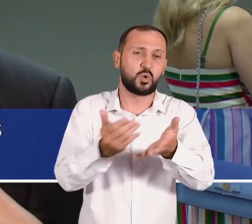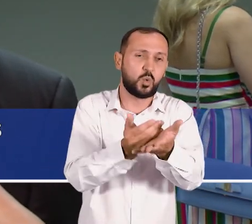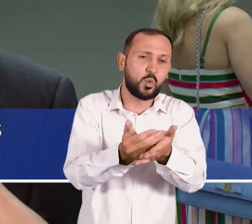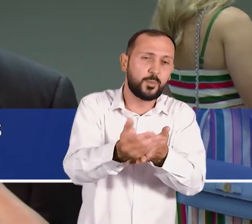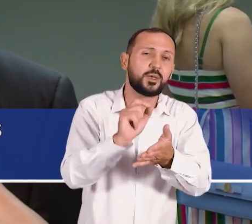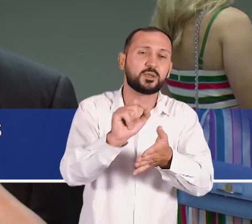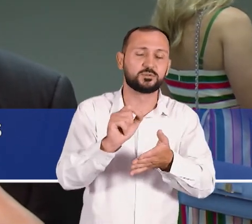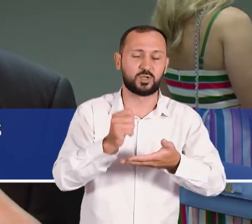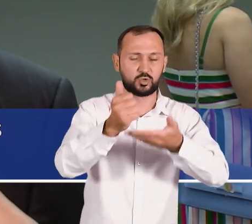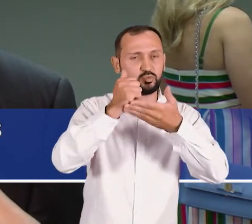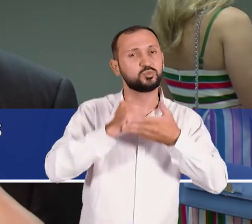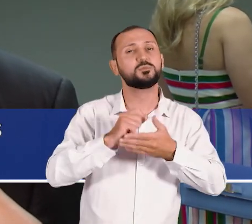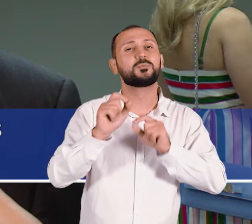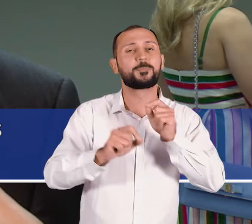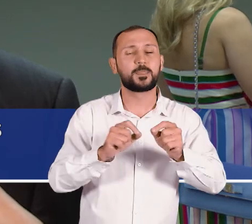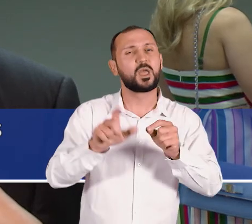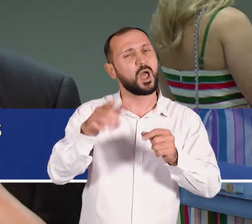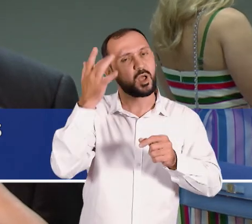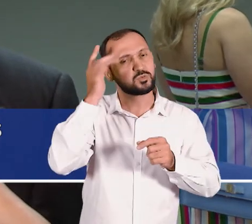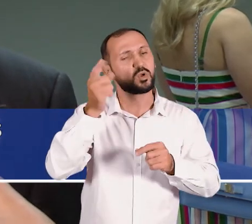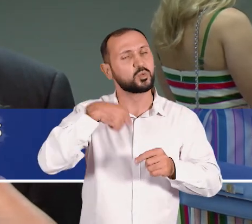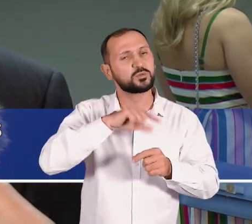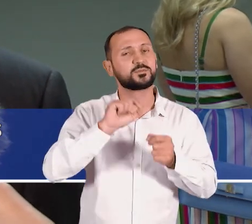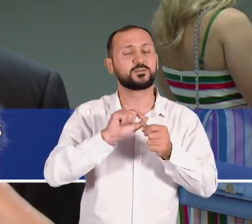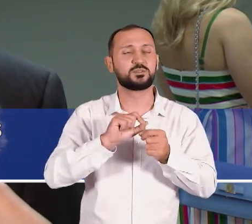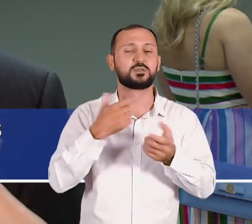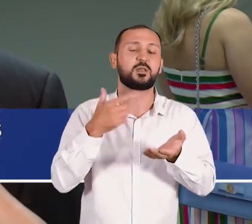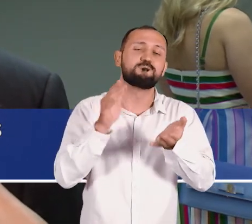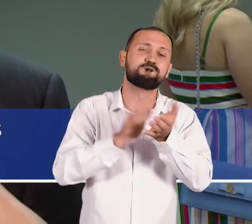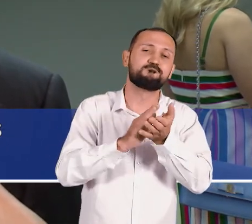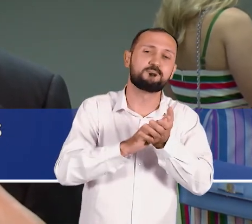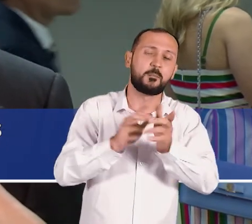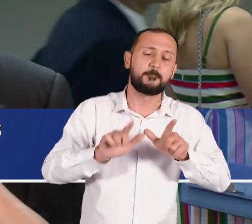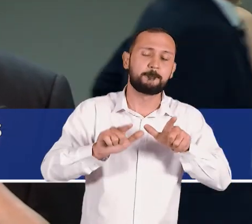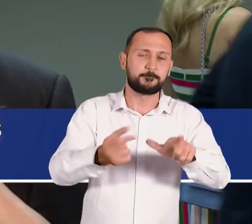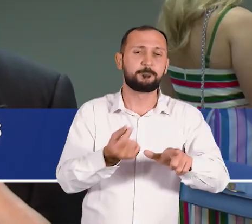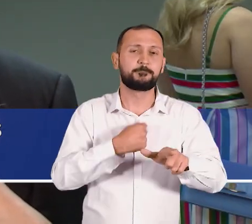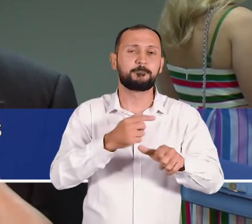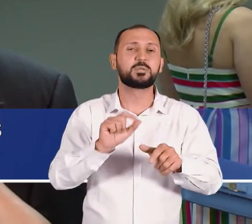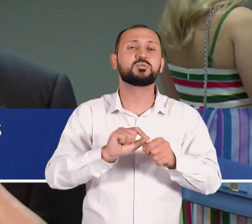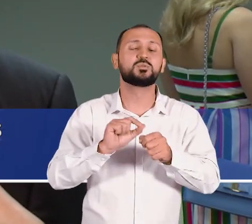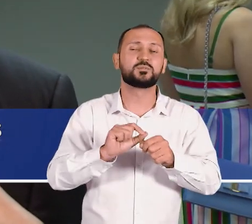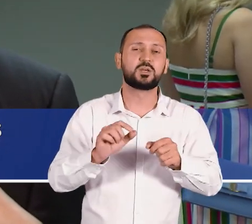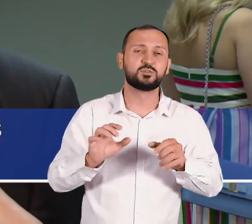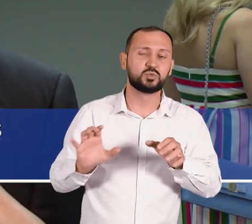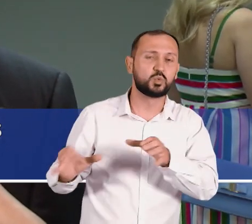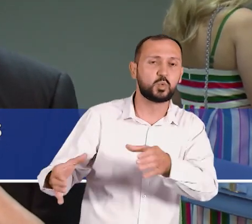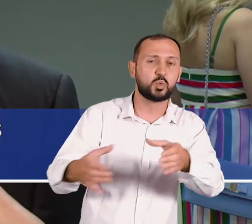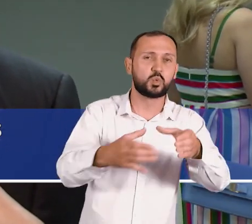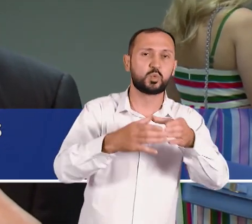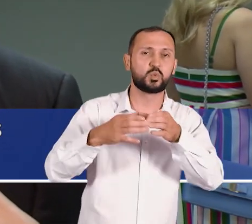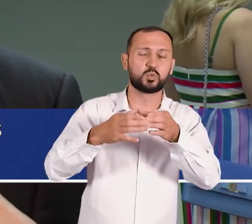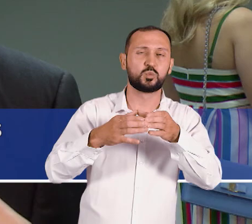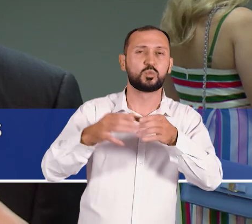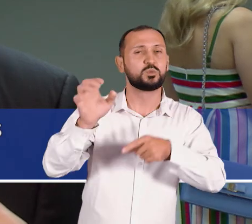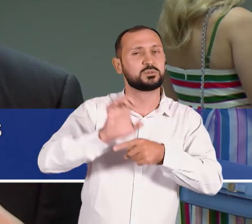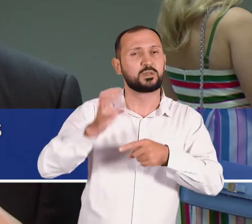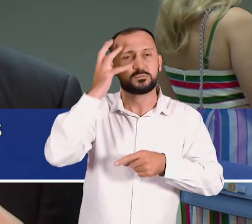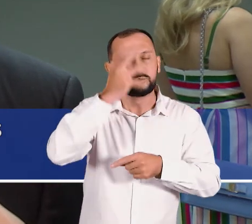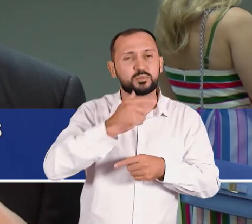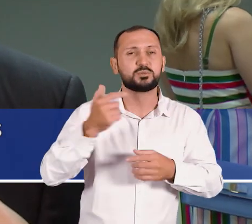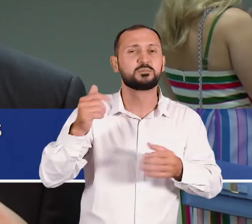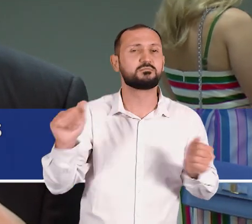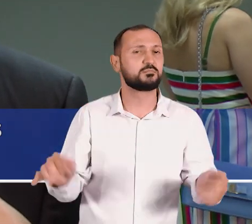essa máquina no começo e de quem fez acontecer. E acho que é isso que nós estamos fazendo aqui, homenageando as pessoas que construíram em conjunto o